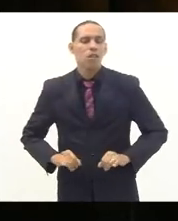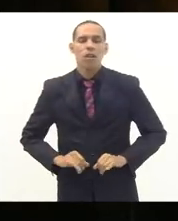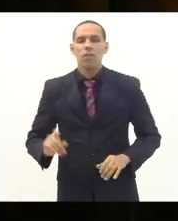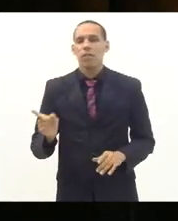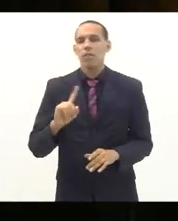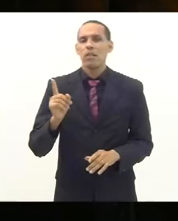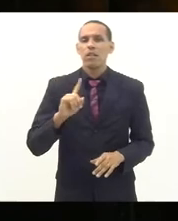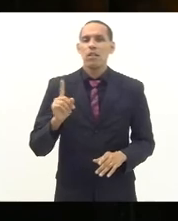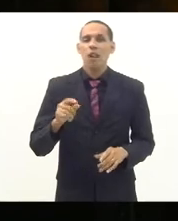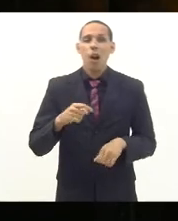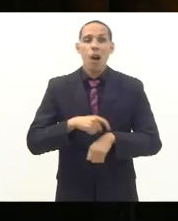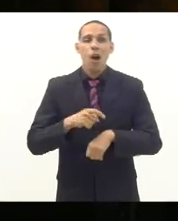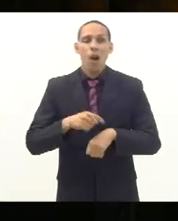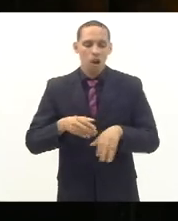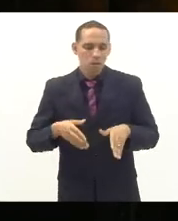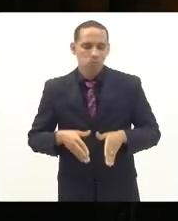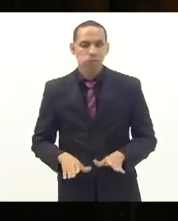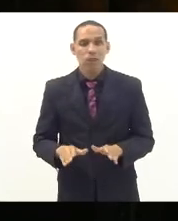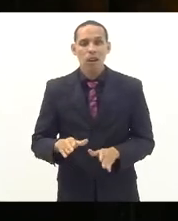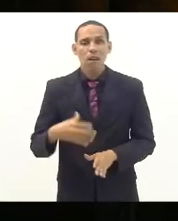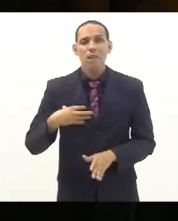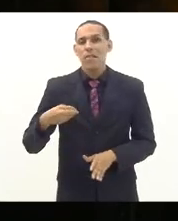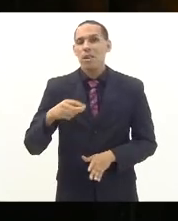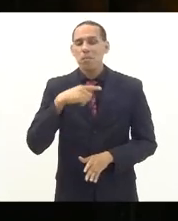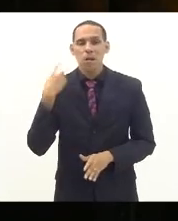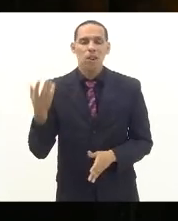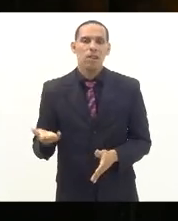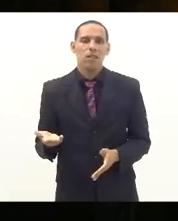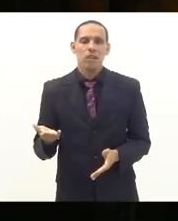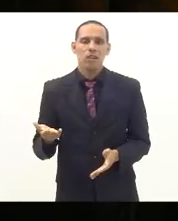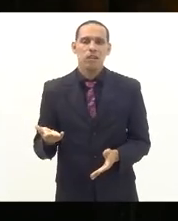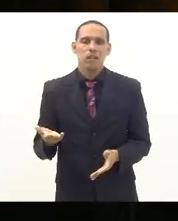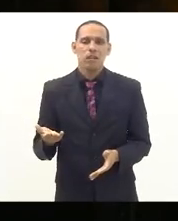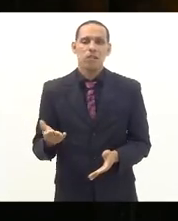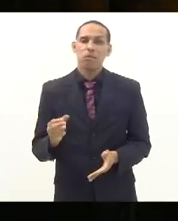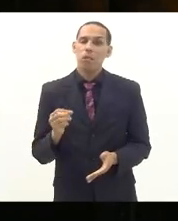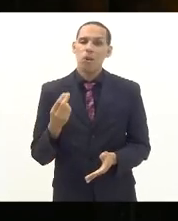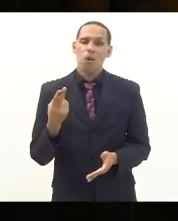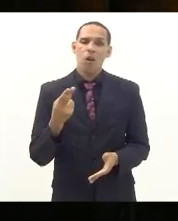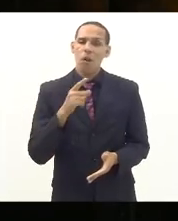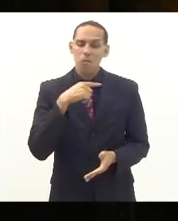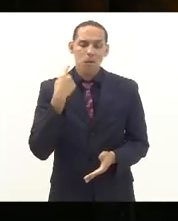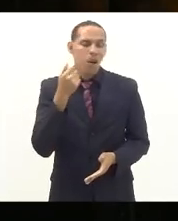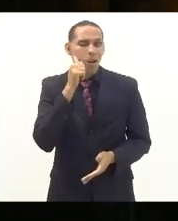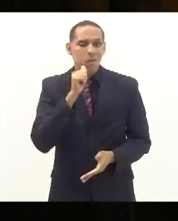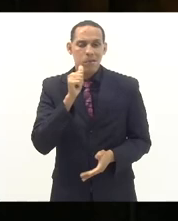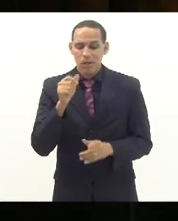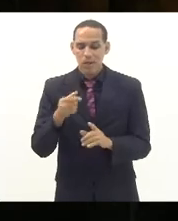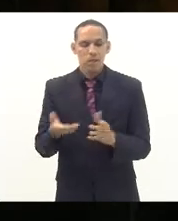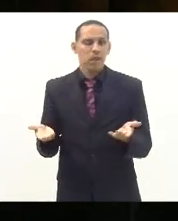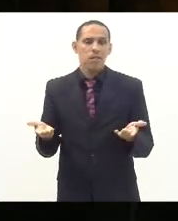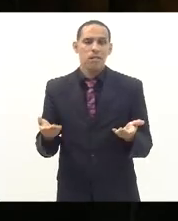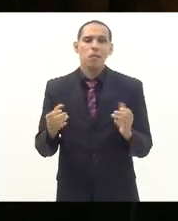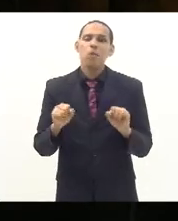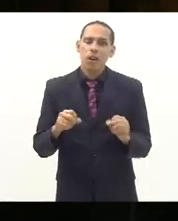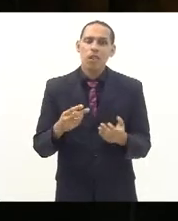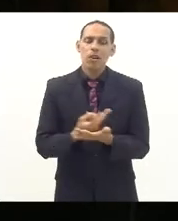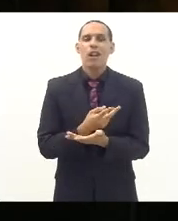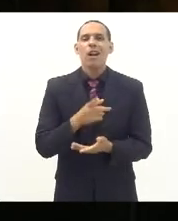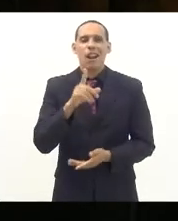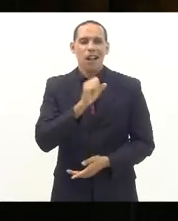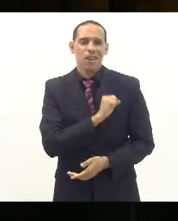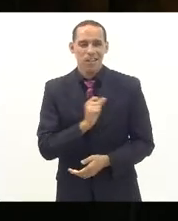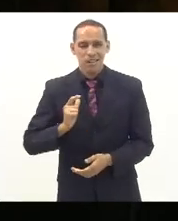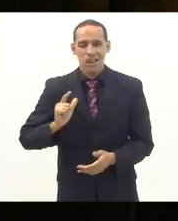violência obstétrica que leve a morte dos seus filhos ou até a própria morte como a gente viu no caso de São